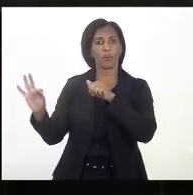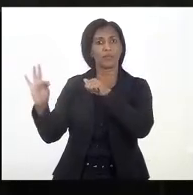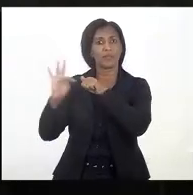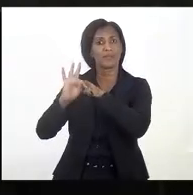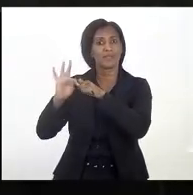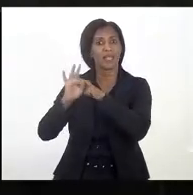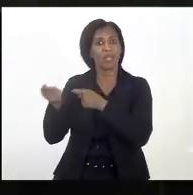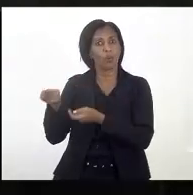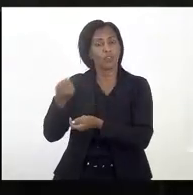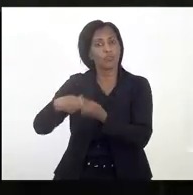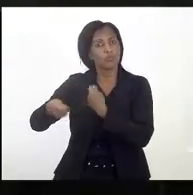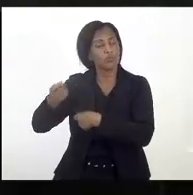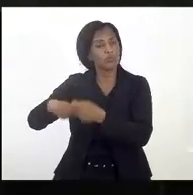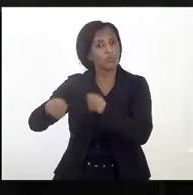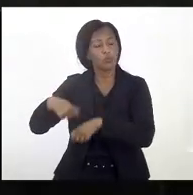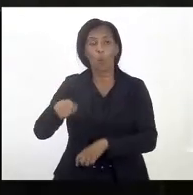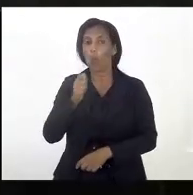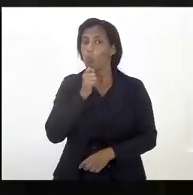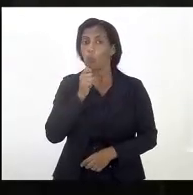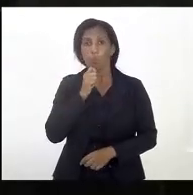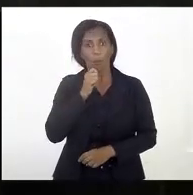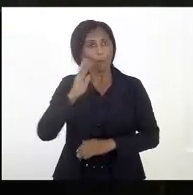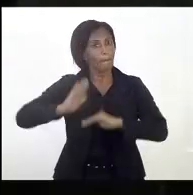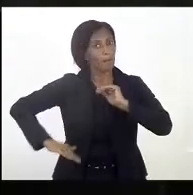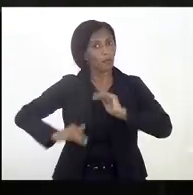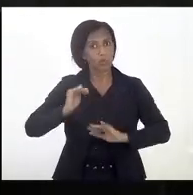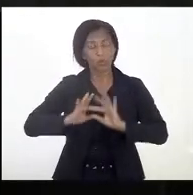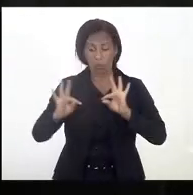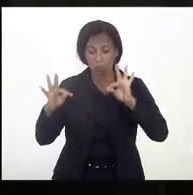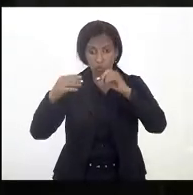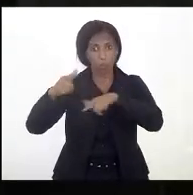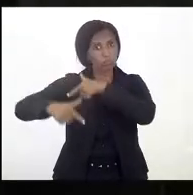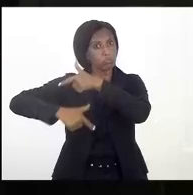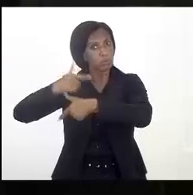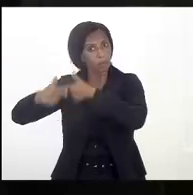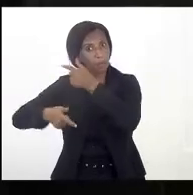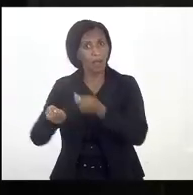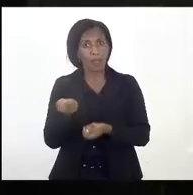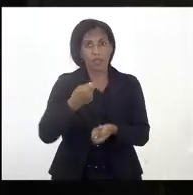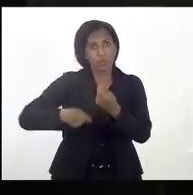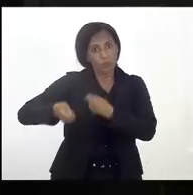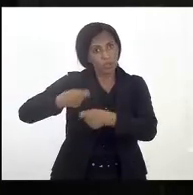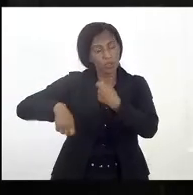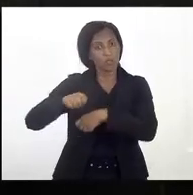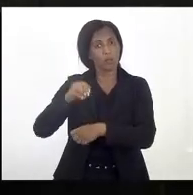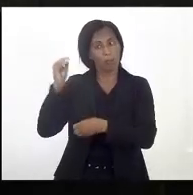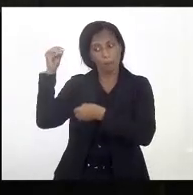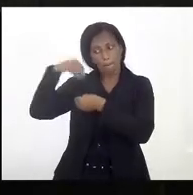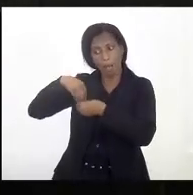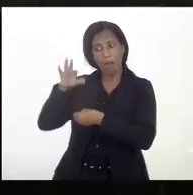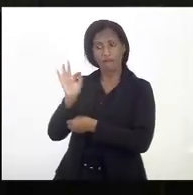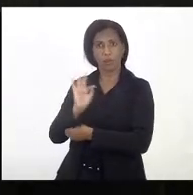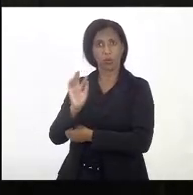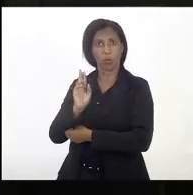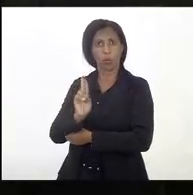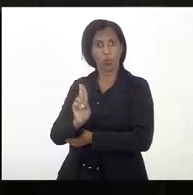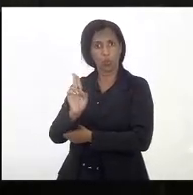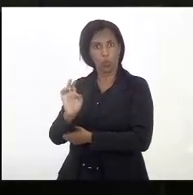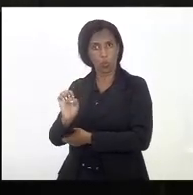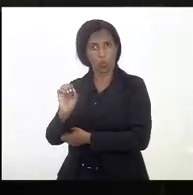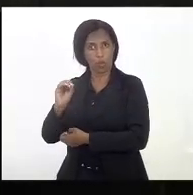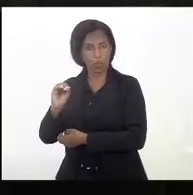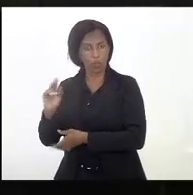técnico-administrativos ou seja ou seja todo o trabalho burocrático administrativo na o eso é feito